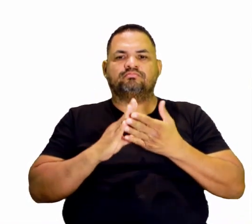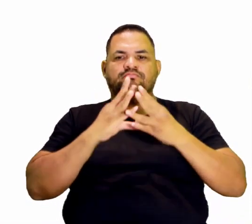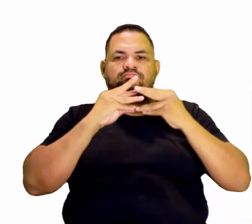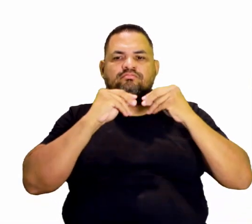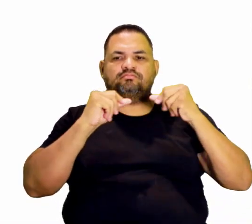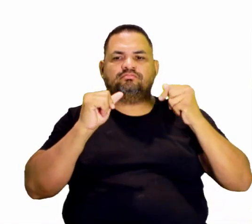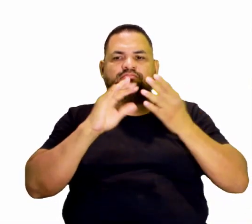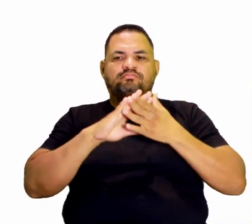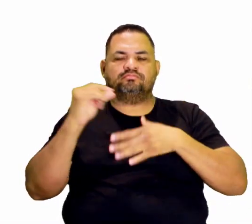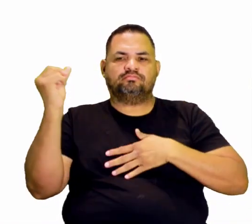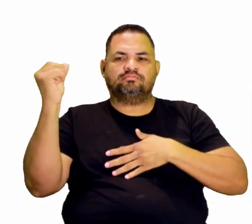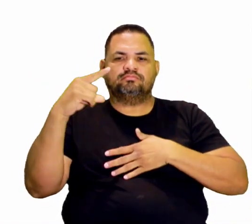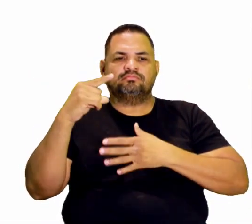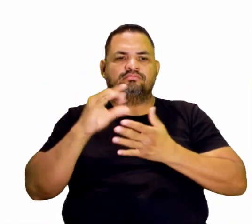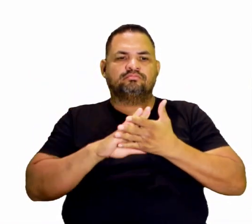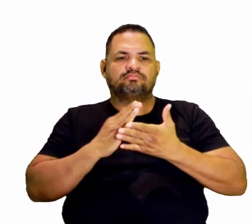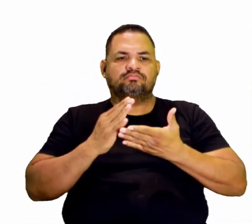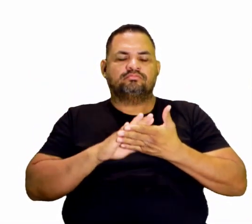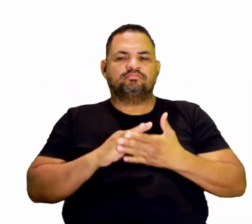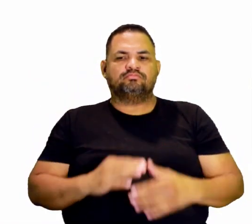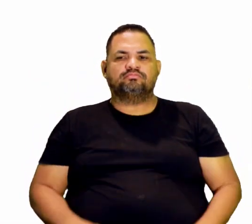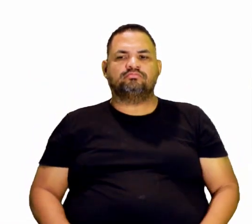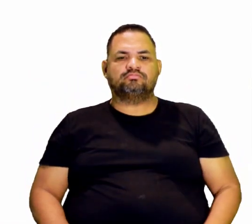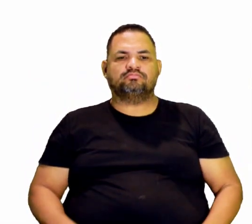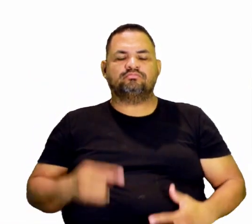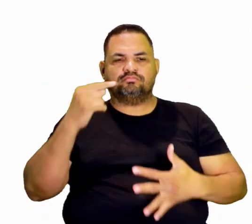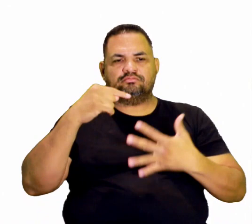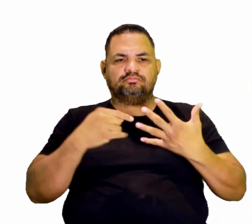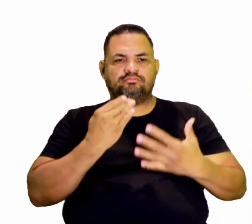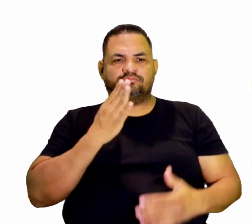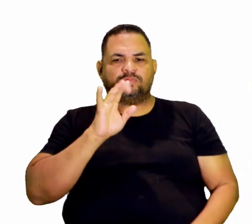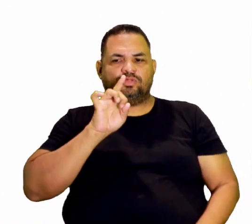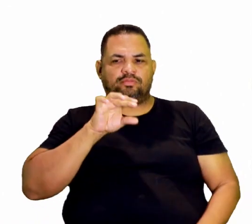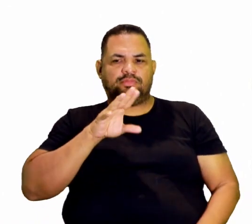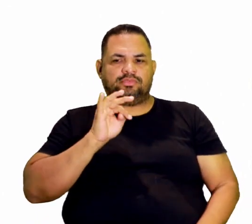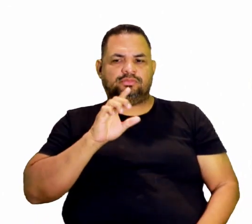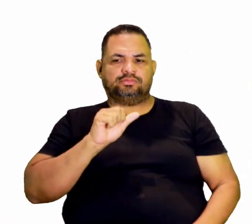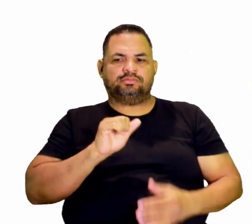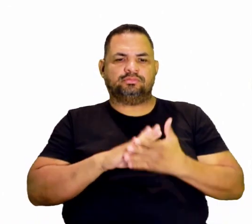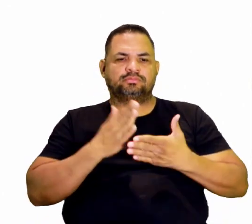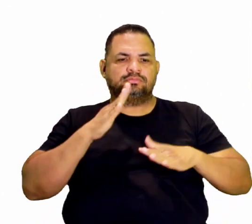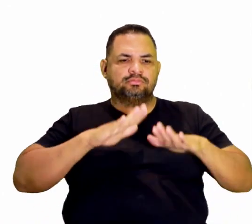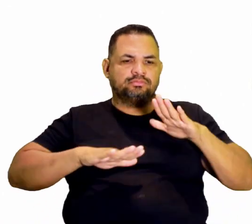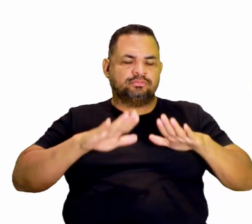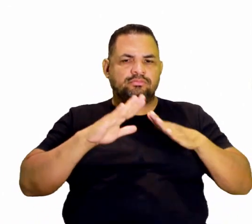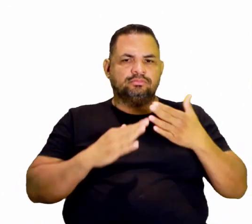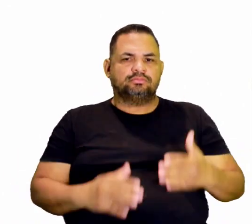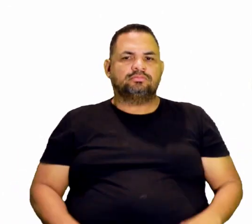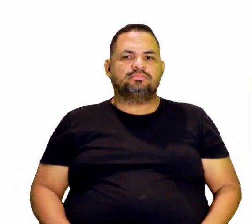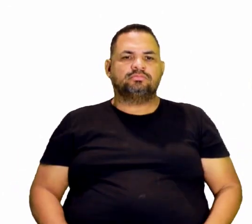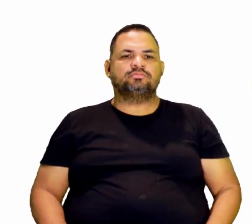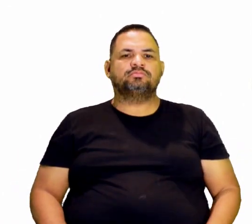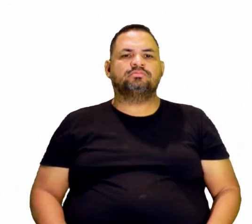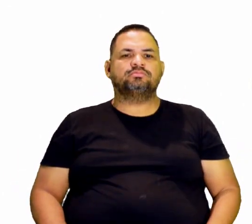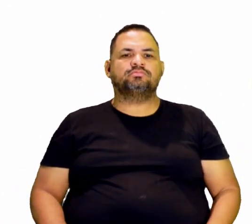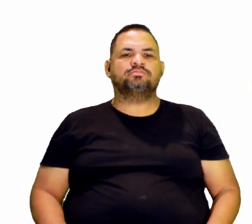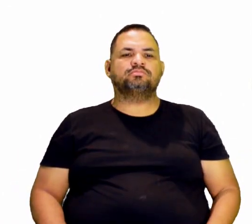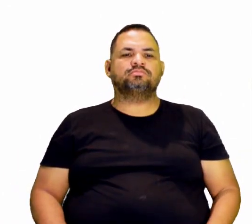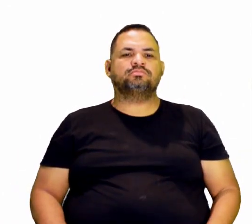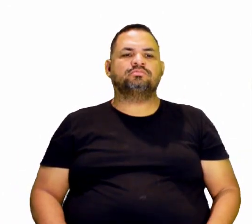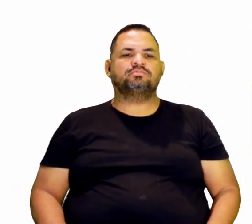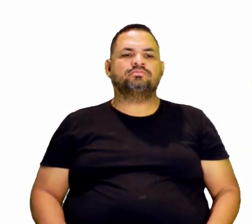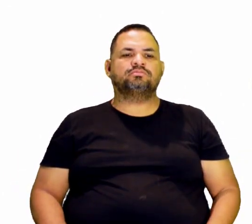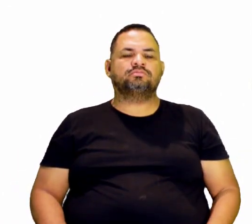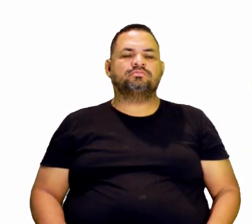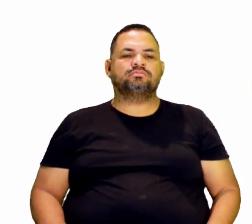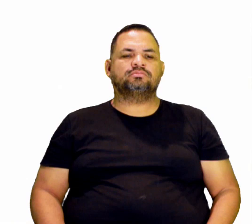decomposição da luz em componentes cromáticos. Então você analisa aí com bastante cuidado para poder... E